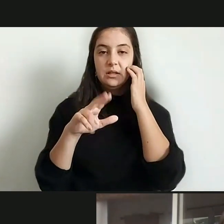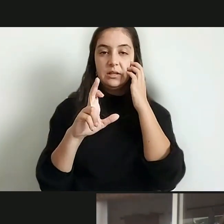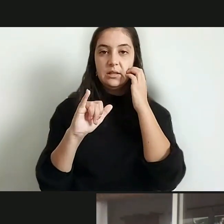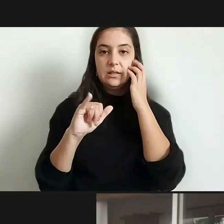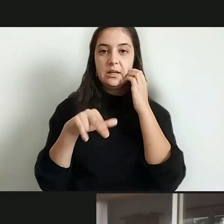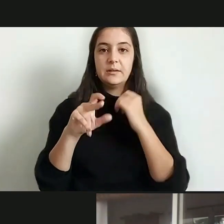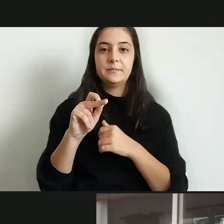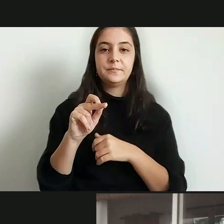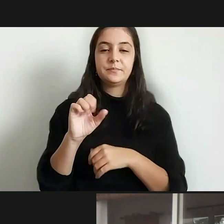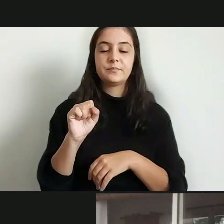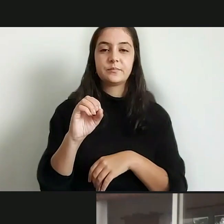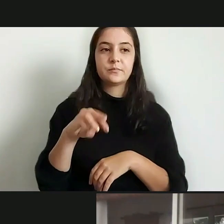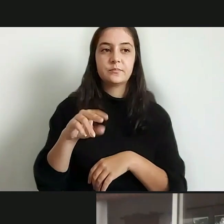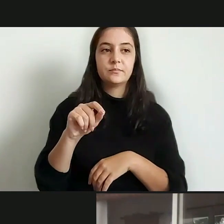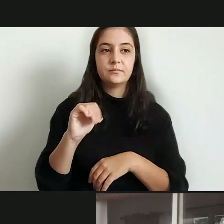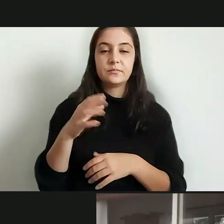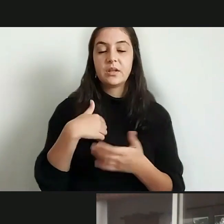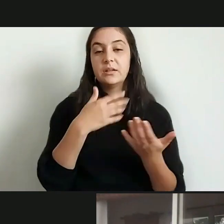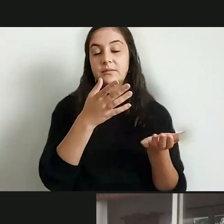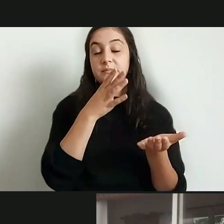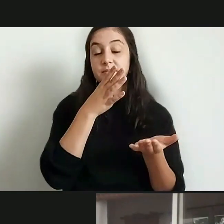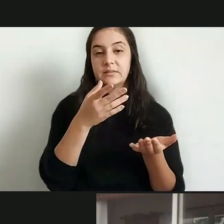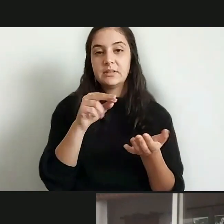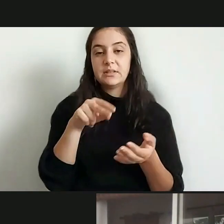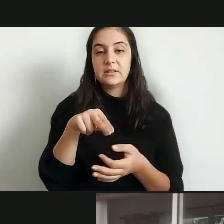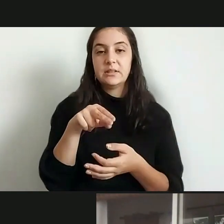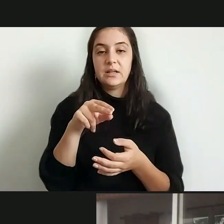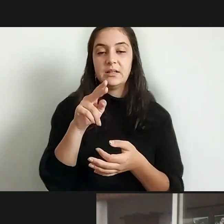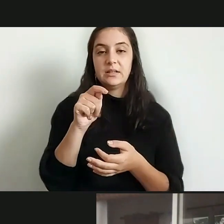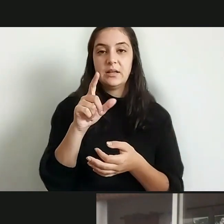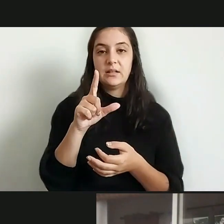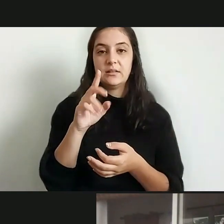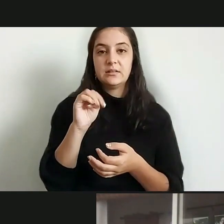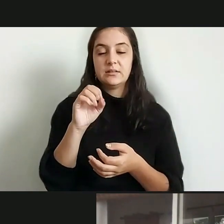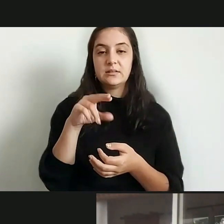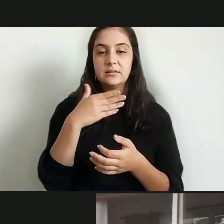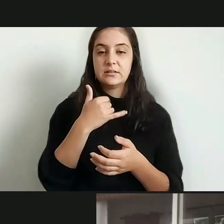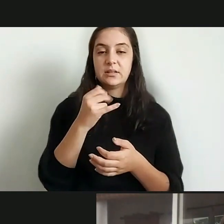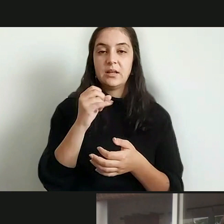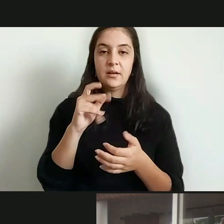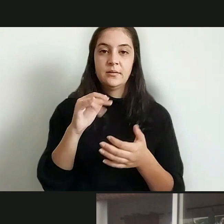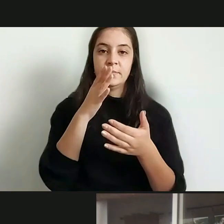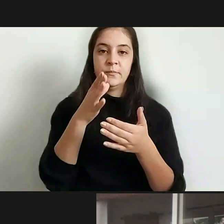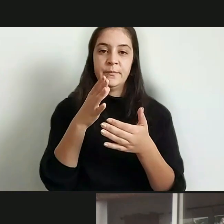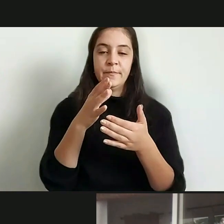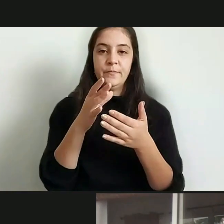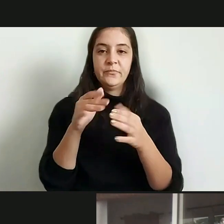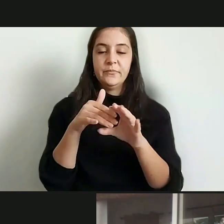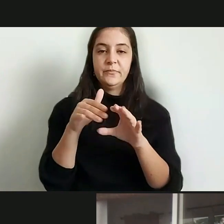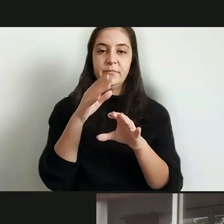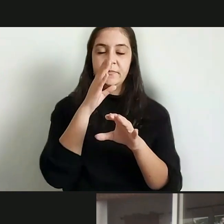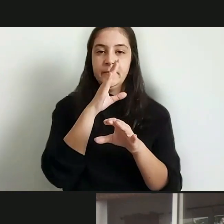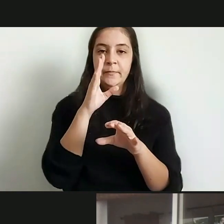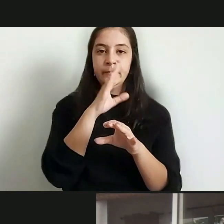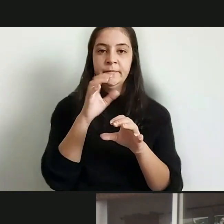aqui o Nelson Dias falar destas condições. Na prática, quão importante é ter